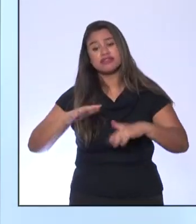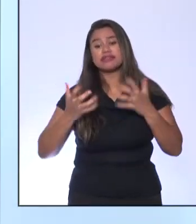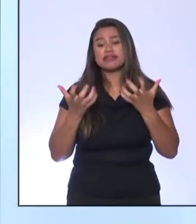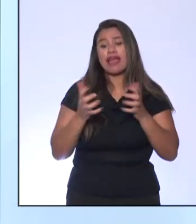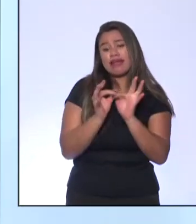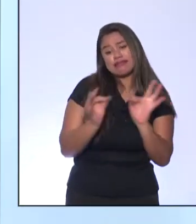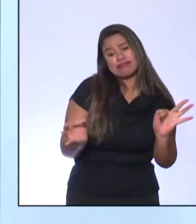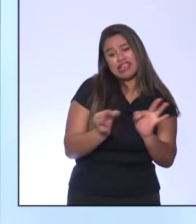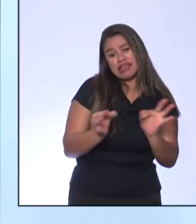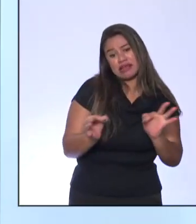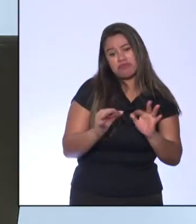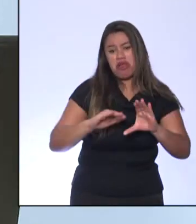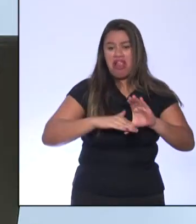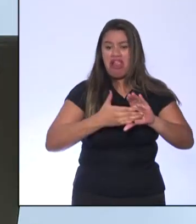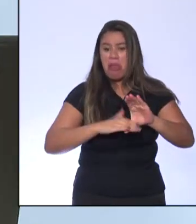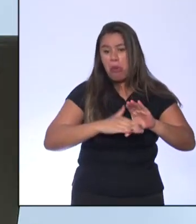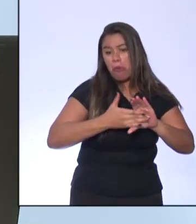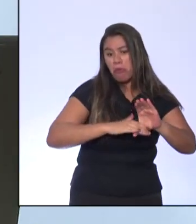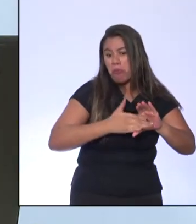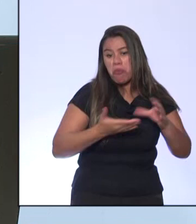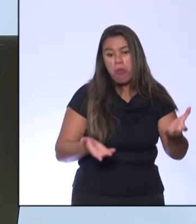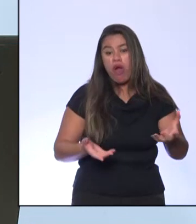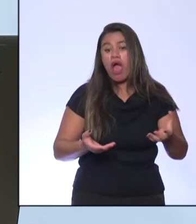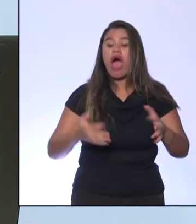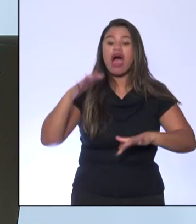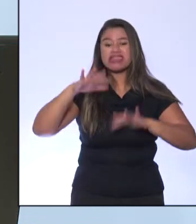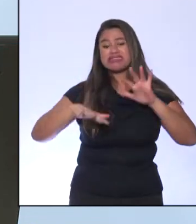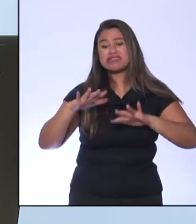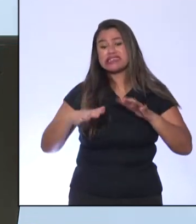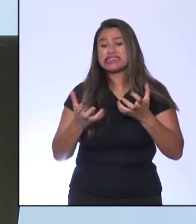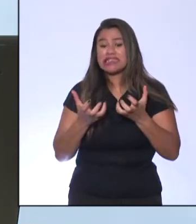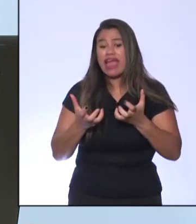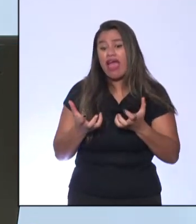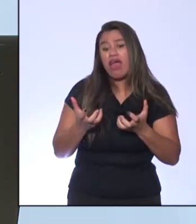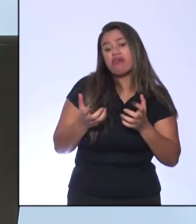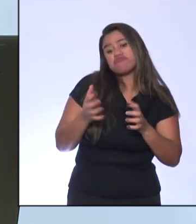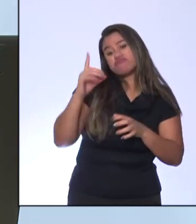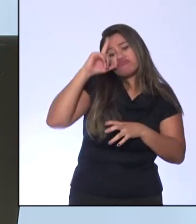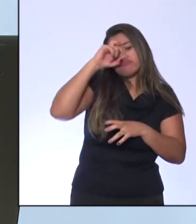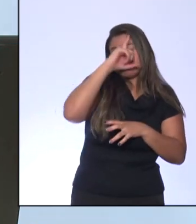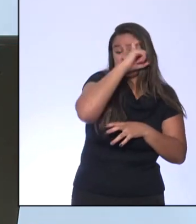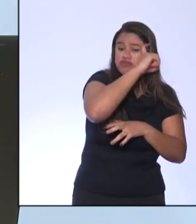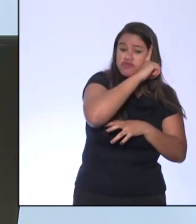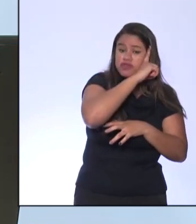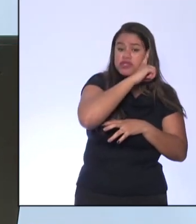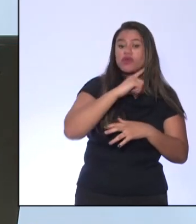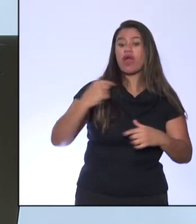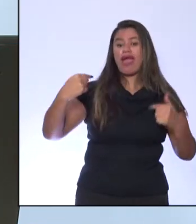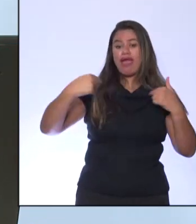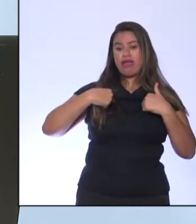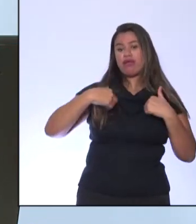difíceis. O que você sabe que essas pessoas esperam de você?